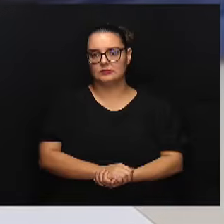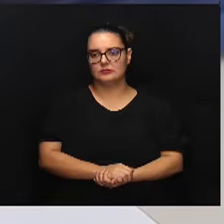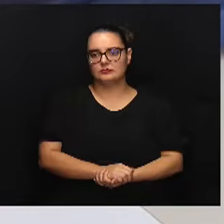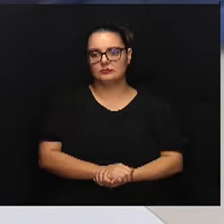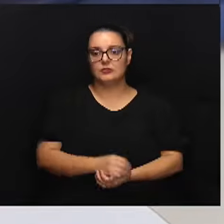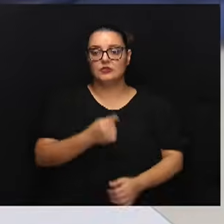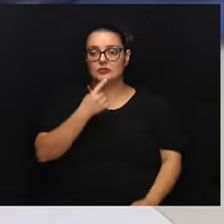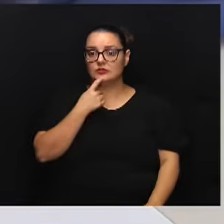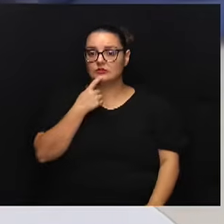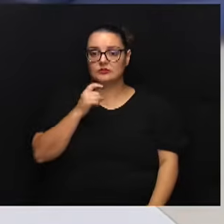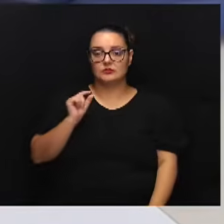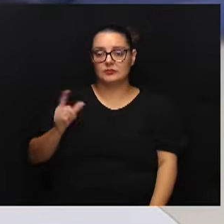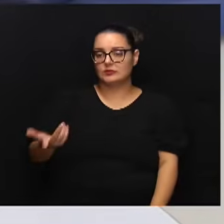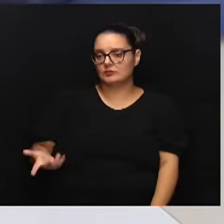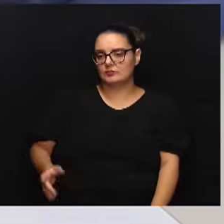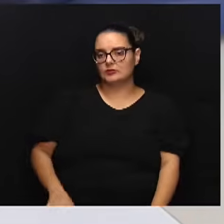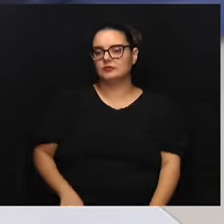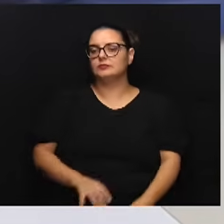só.